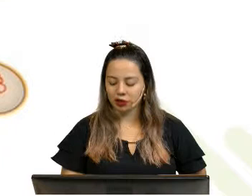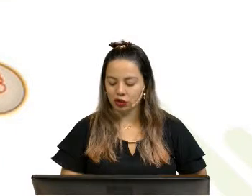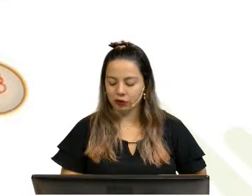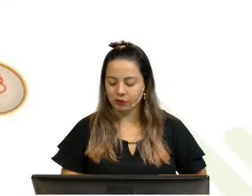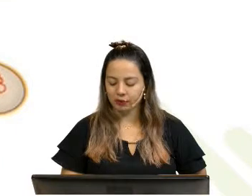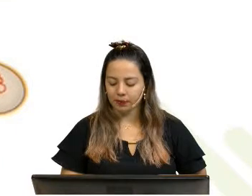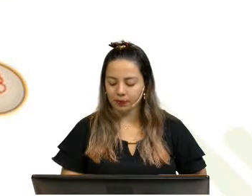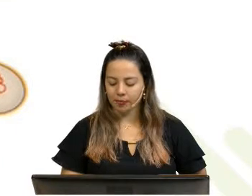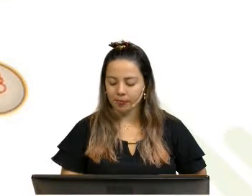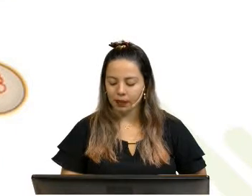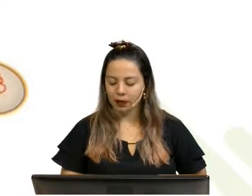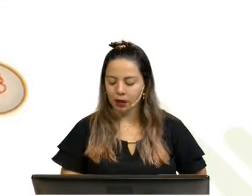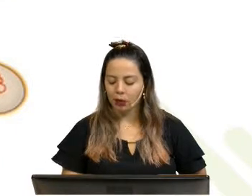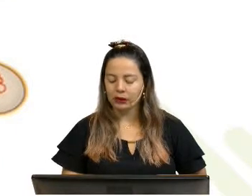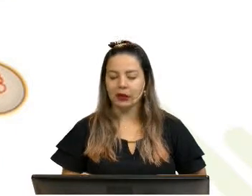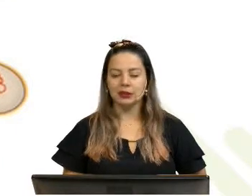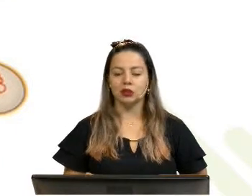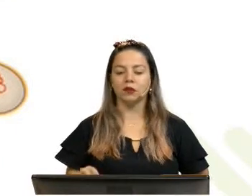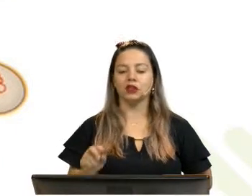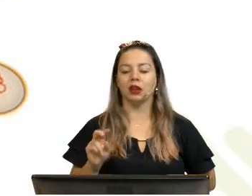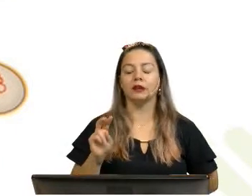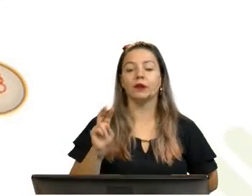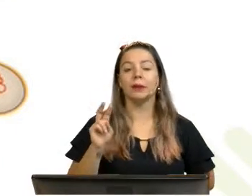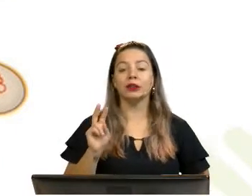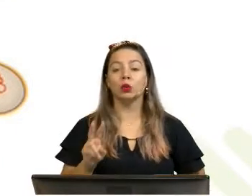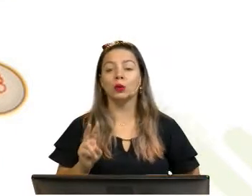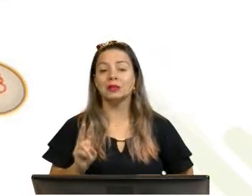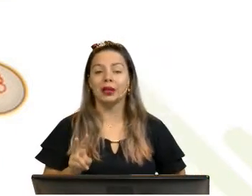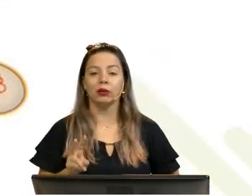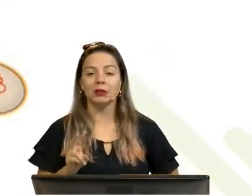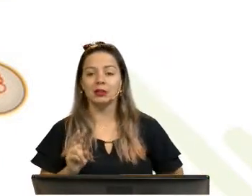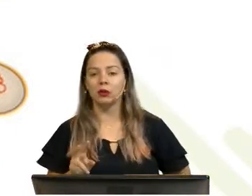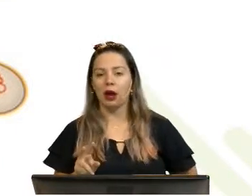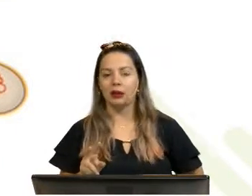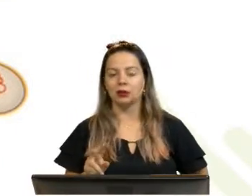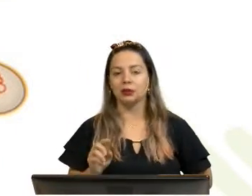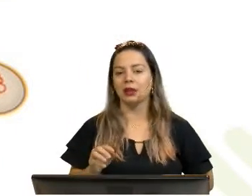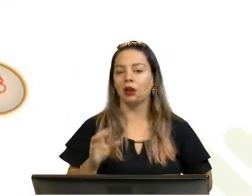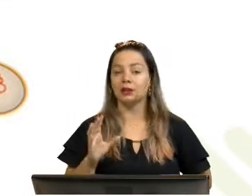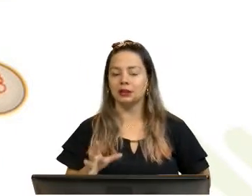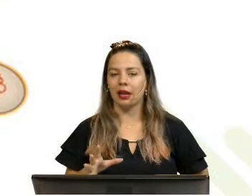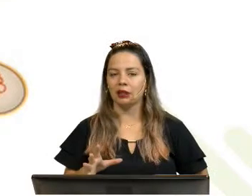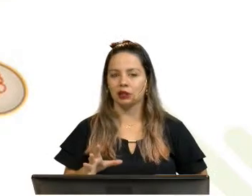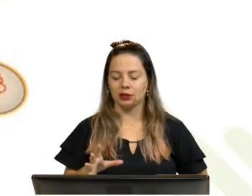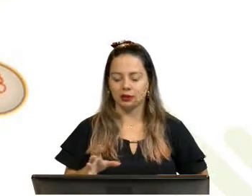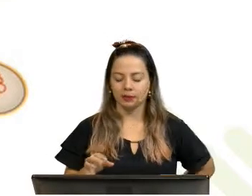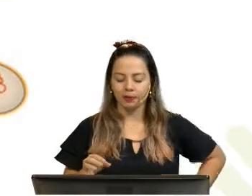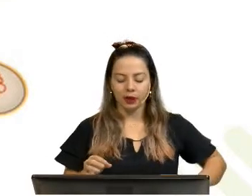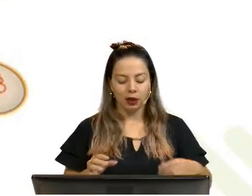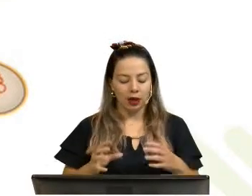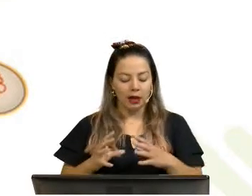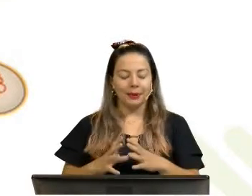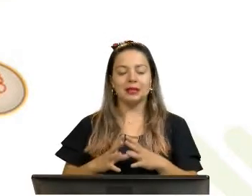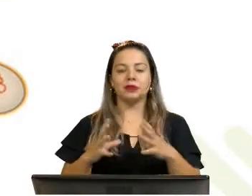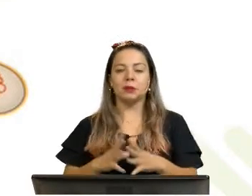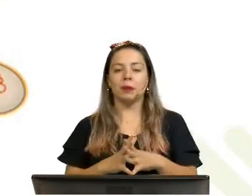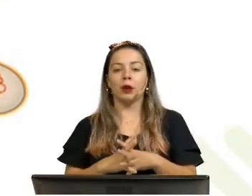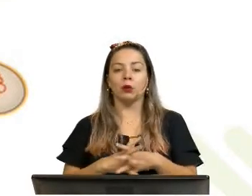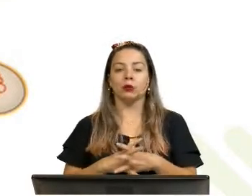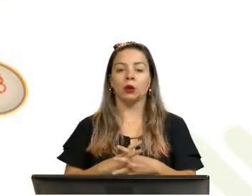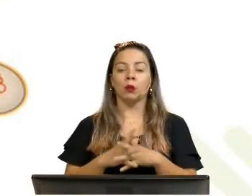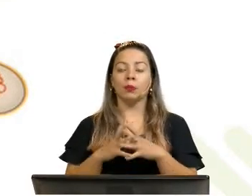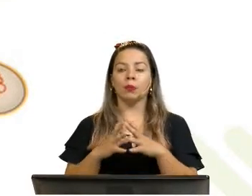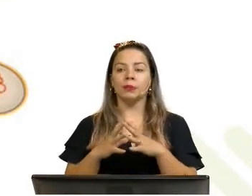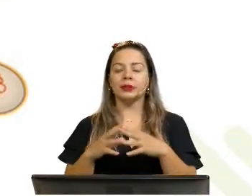se dividir quando ela se divide ela vai formar duas células iguais dos elos idênticas mas aí você me